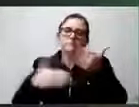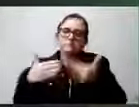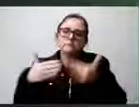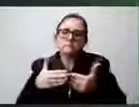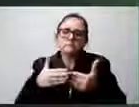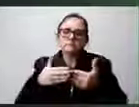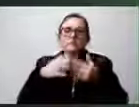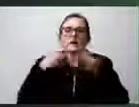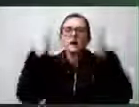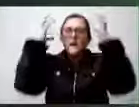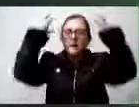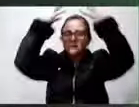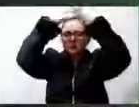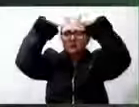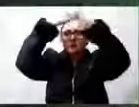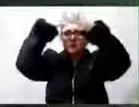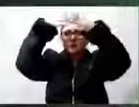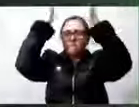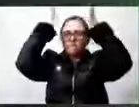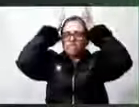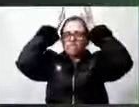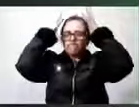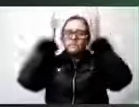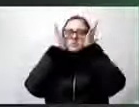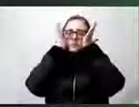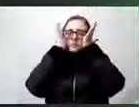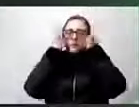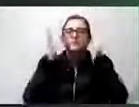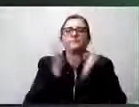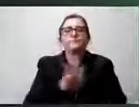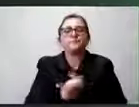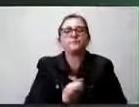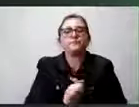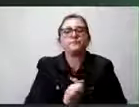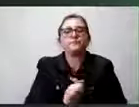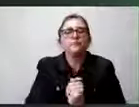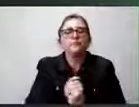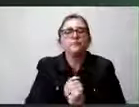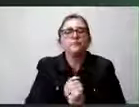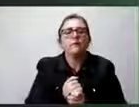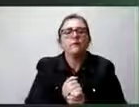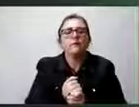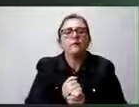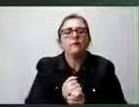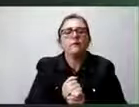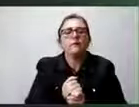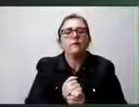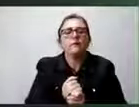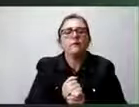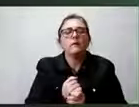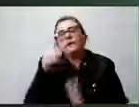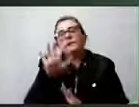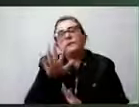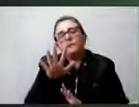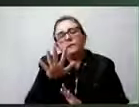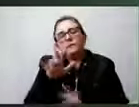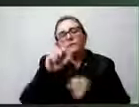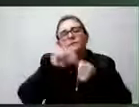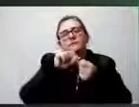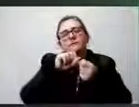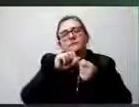com a outra mão. É fixada a mandíbula com a primeira mão e fazemos uma mobilização no